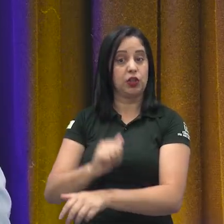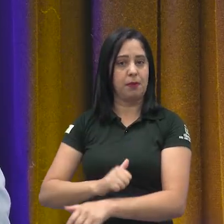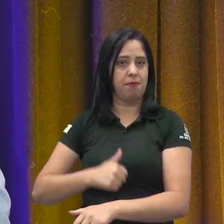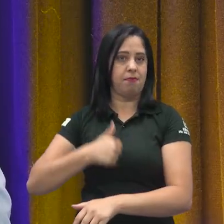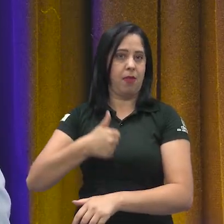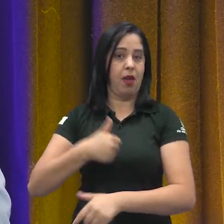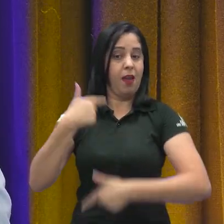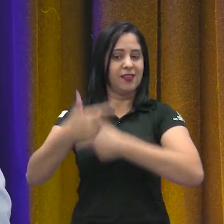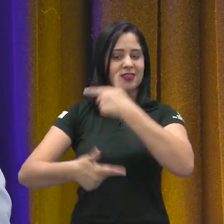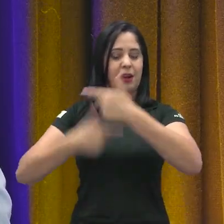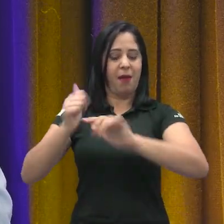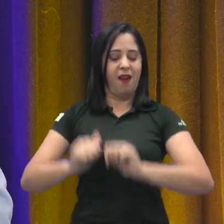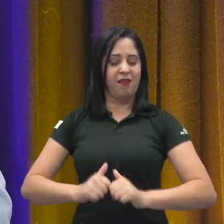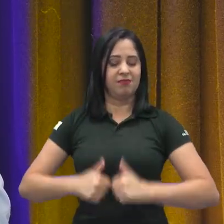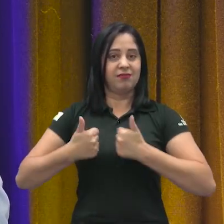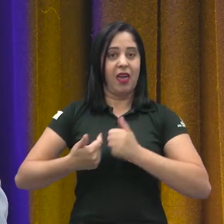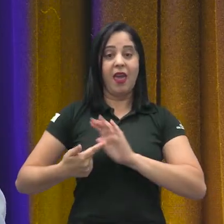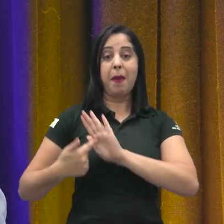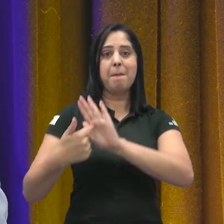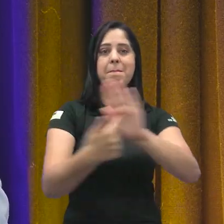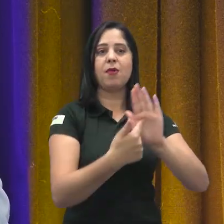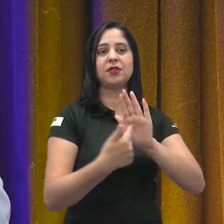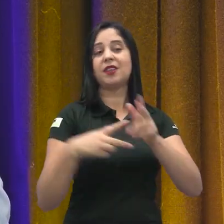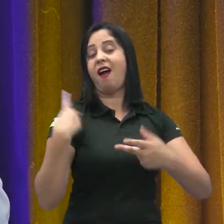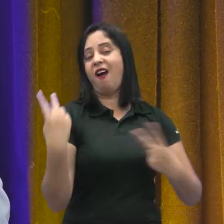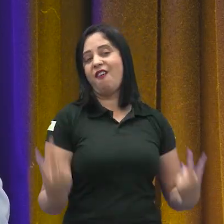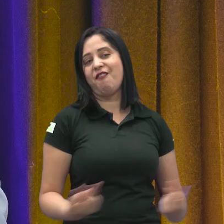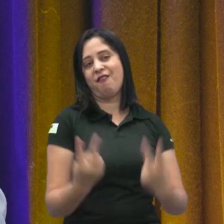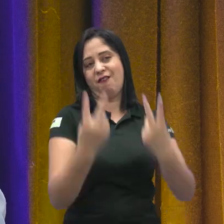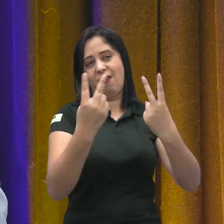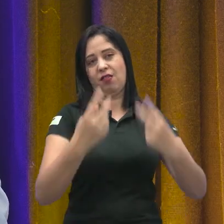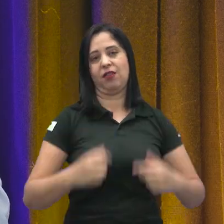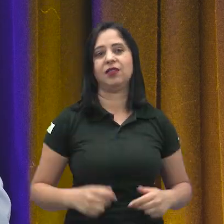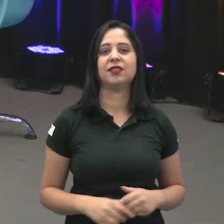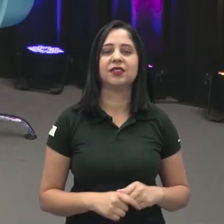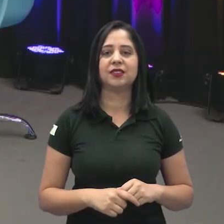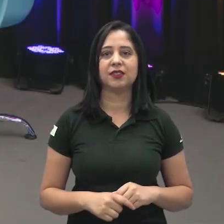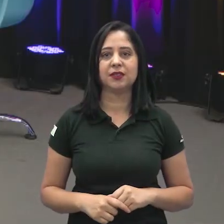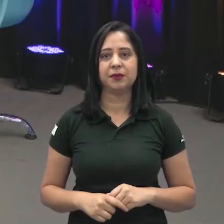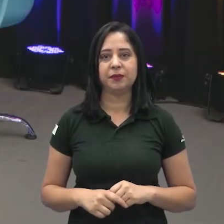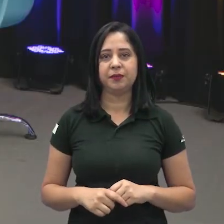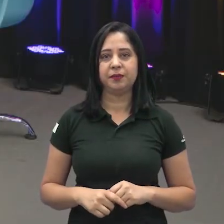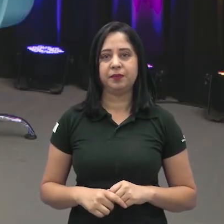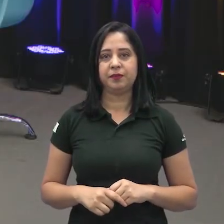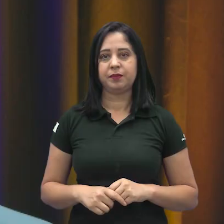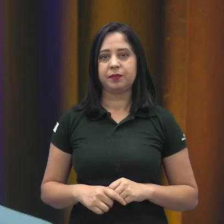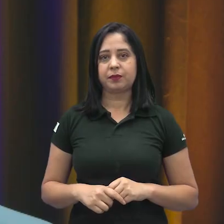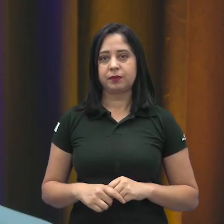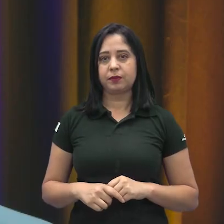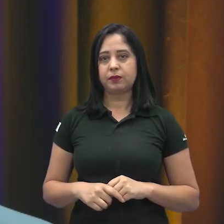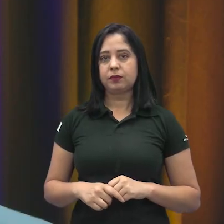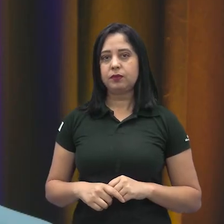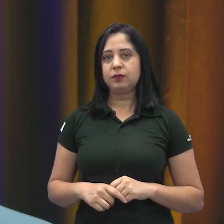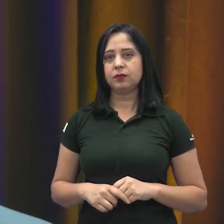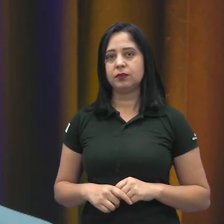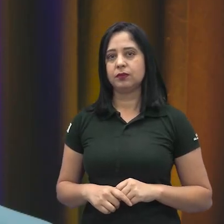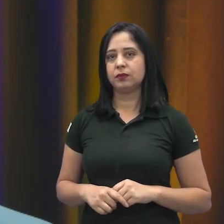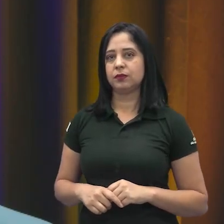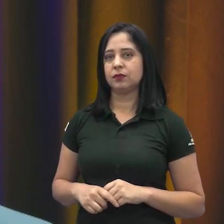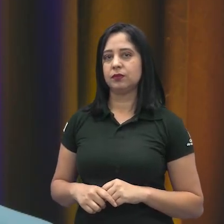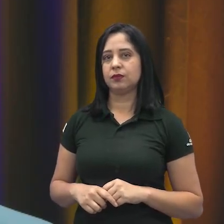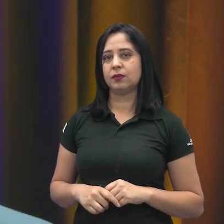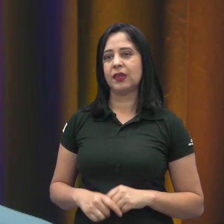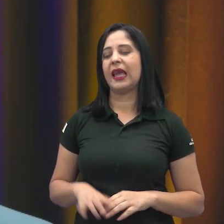transcender para os nossos clientes aqueles valores que nós temos enquanto pessoa e enquanto empresa. Rô, qual que é a sua bússola interna para